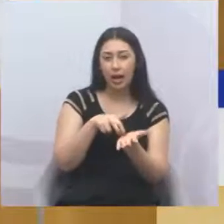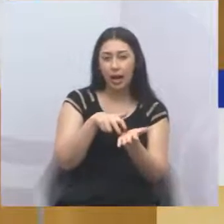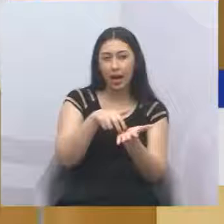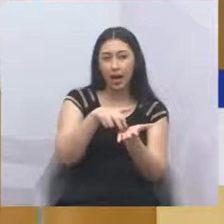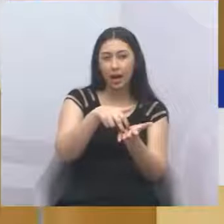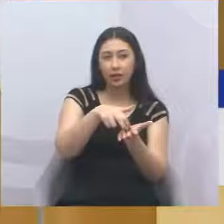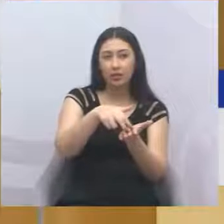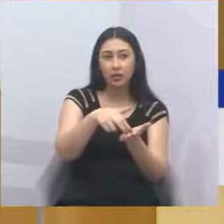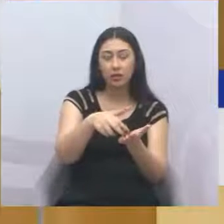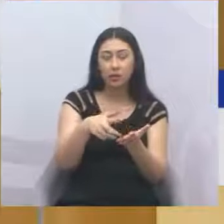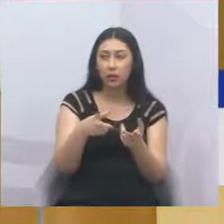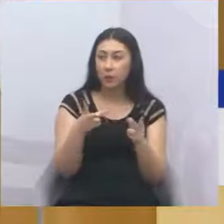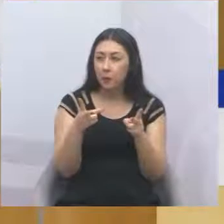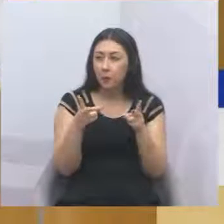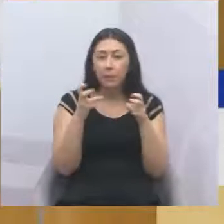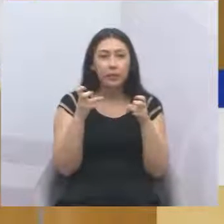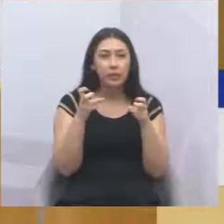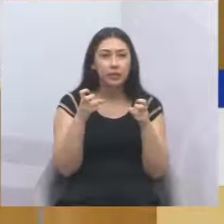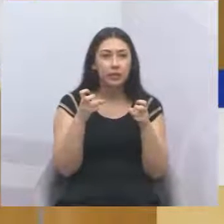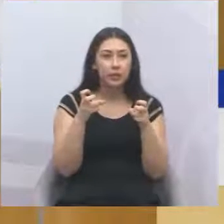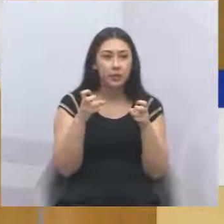calçada aqui do fórum, a gente percebe